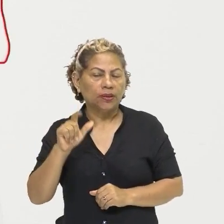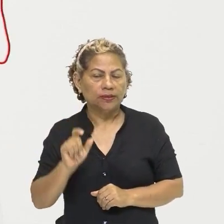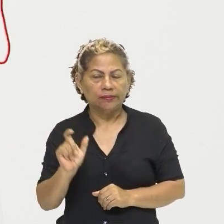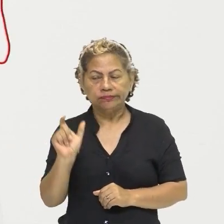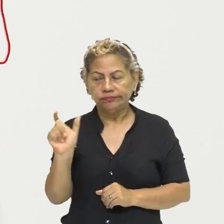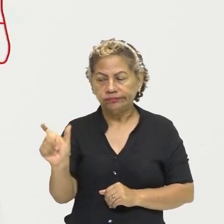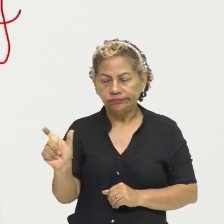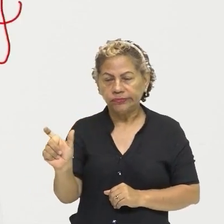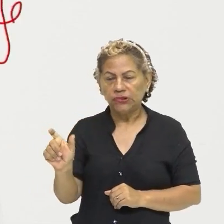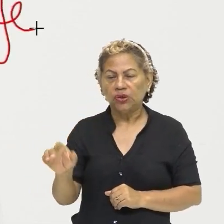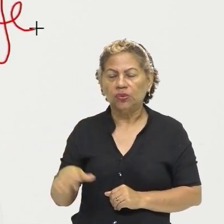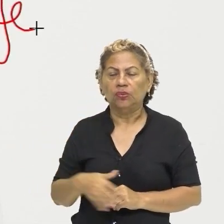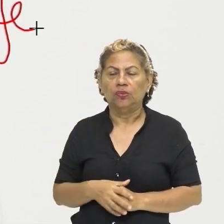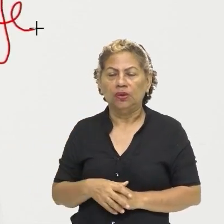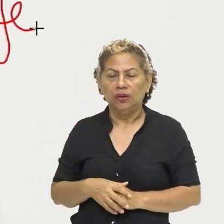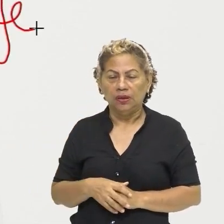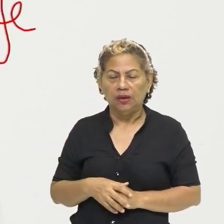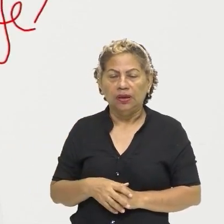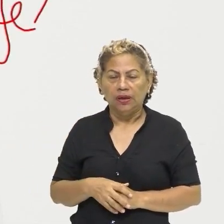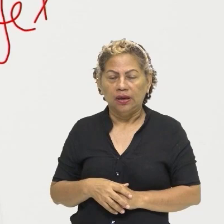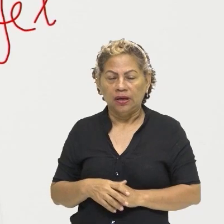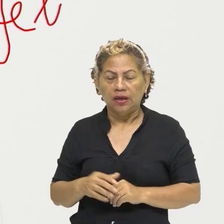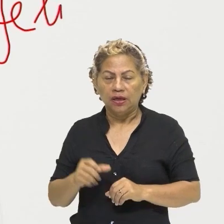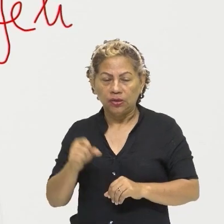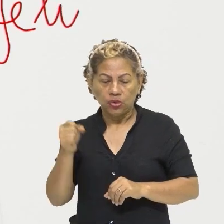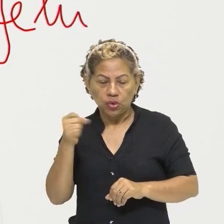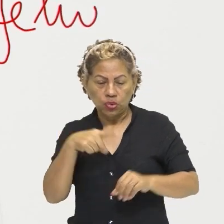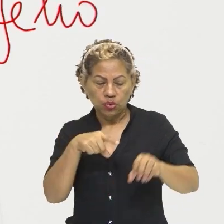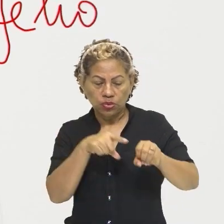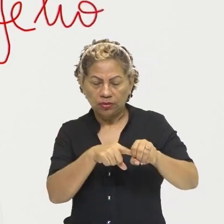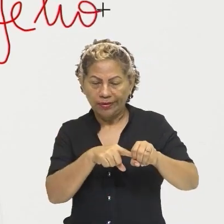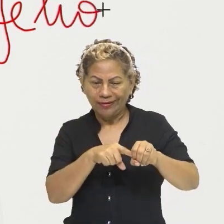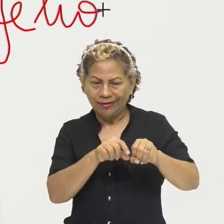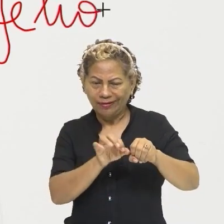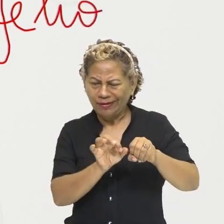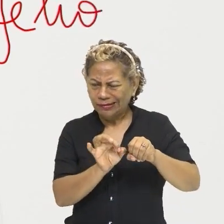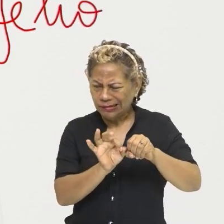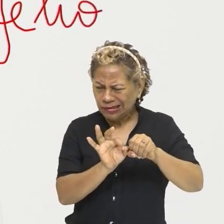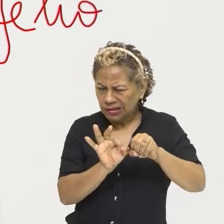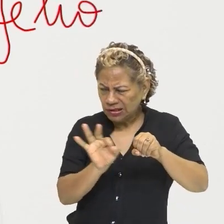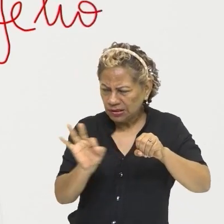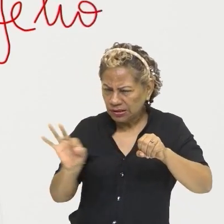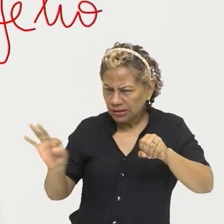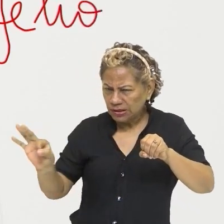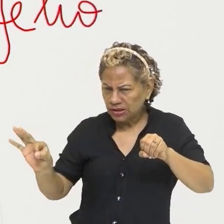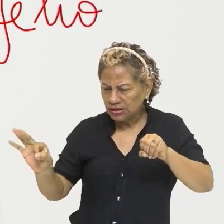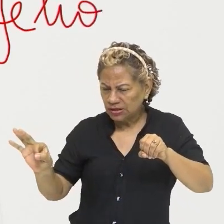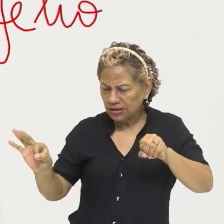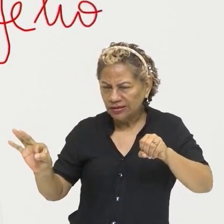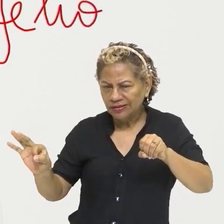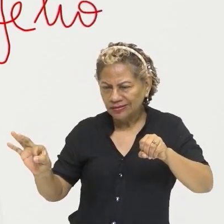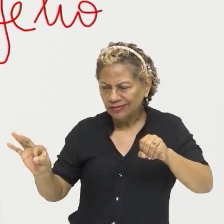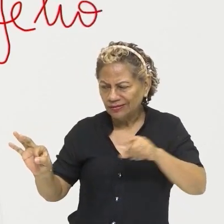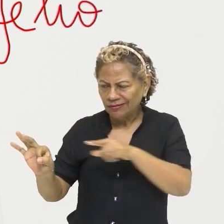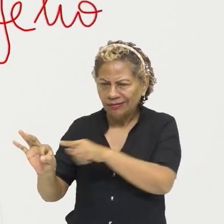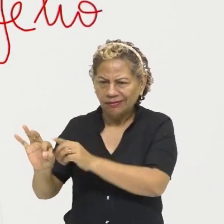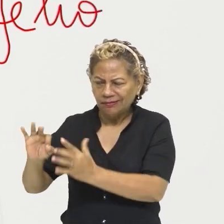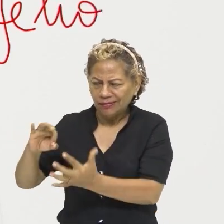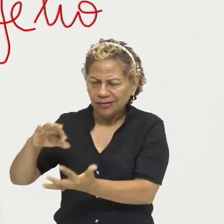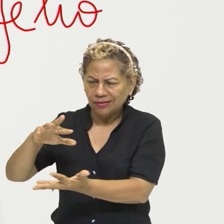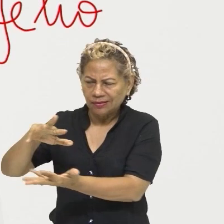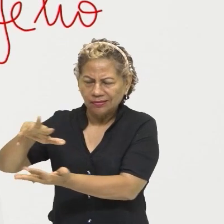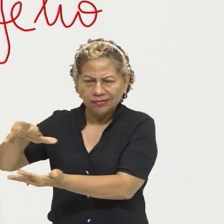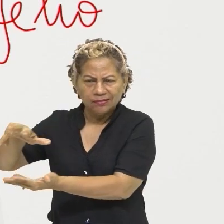planeta está mais distante do Sol, nós temos o afélio. Então, periélio é quando